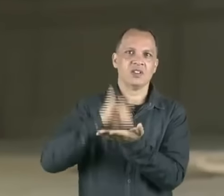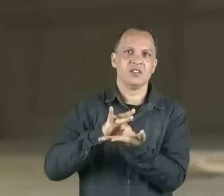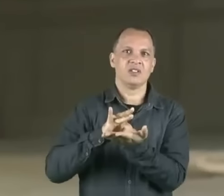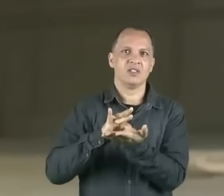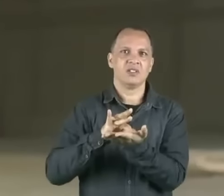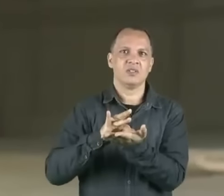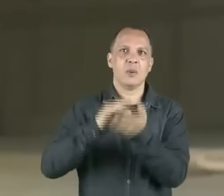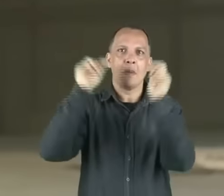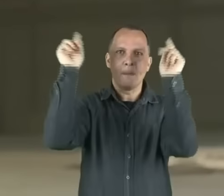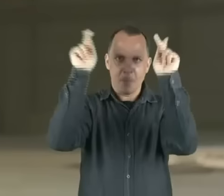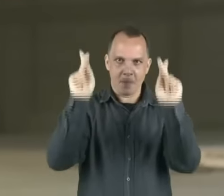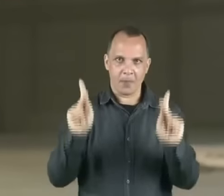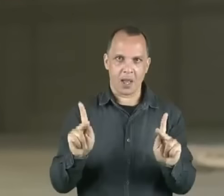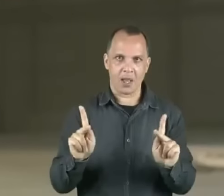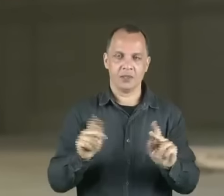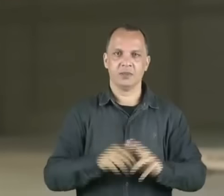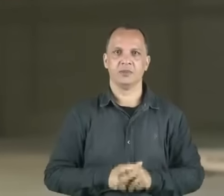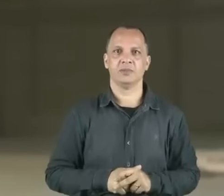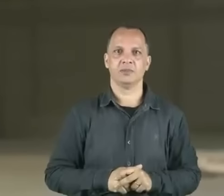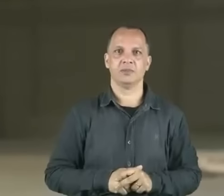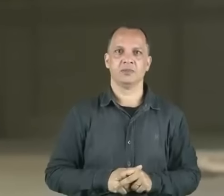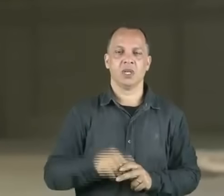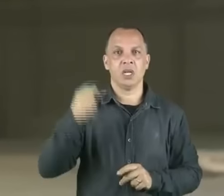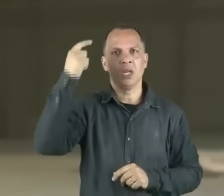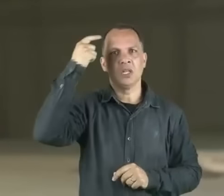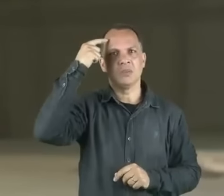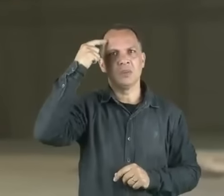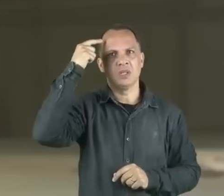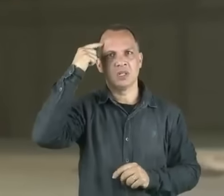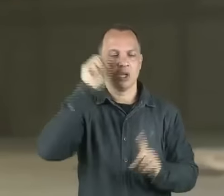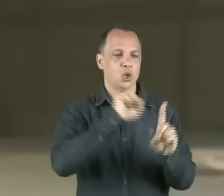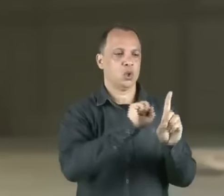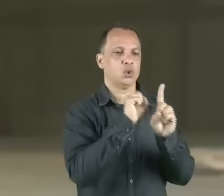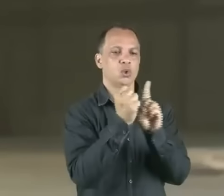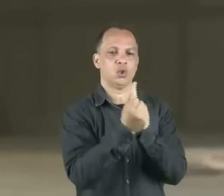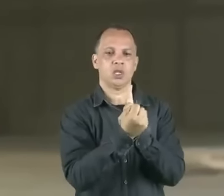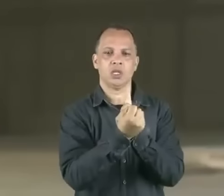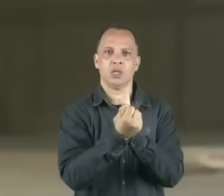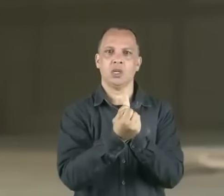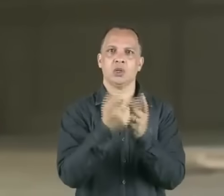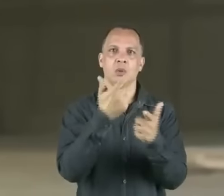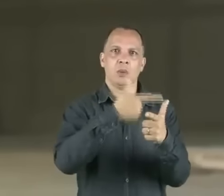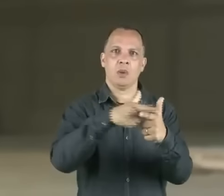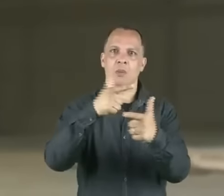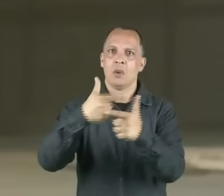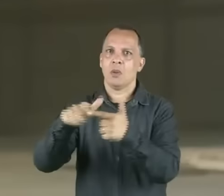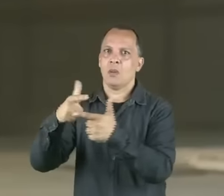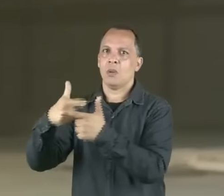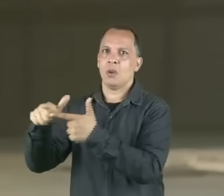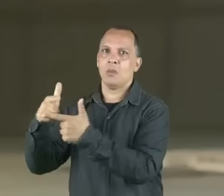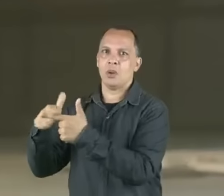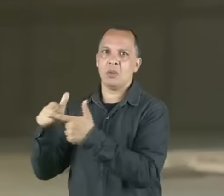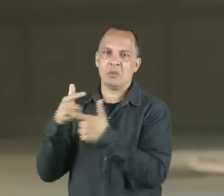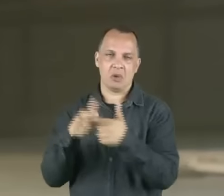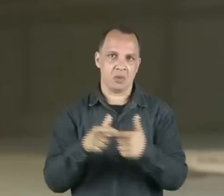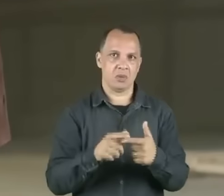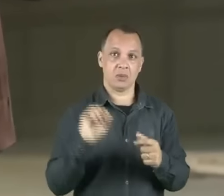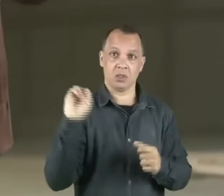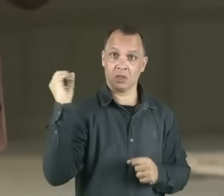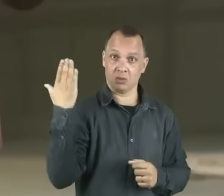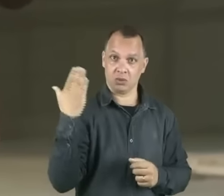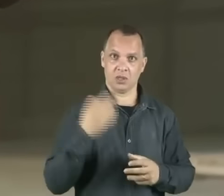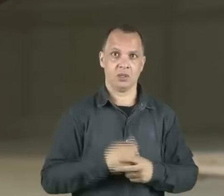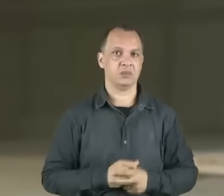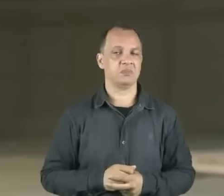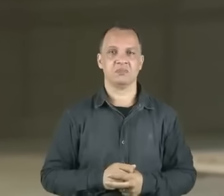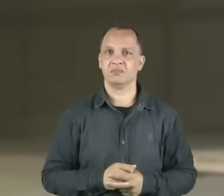e não é o desmoronamento sistêmico da sua vida é a pior coisa do